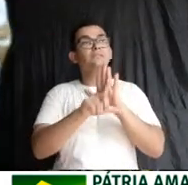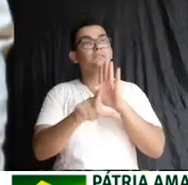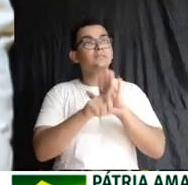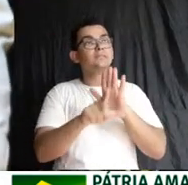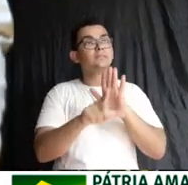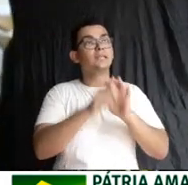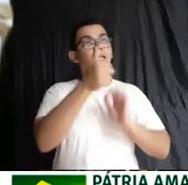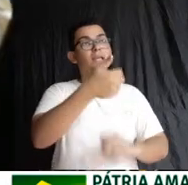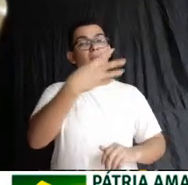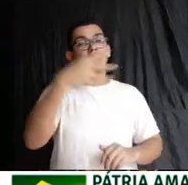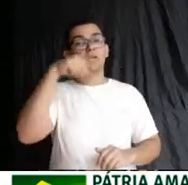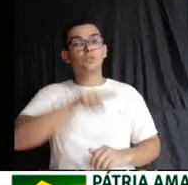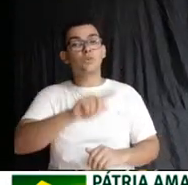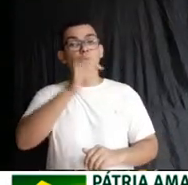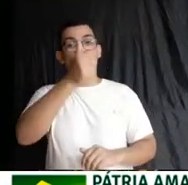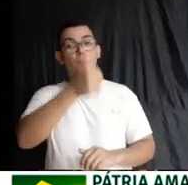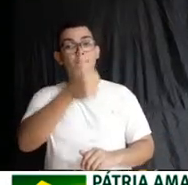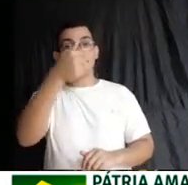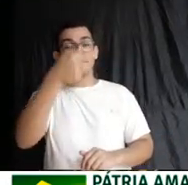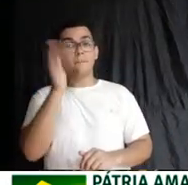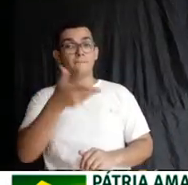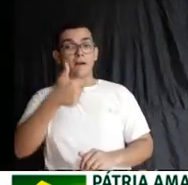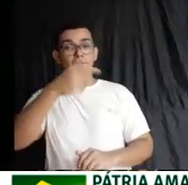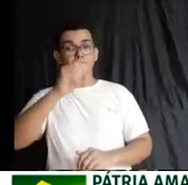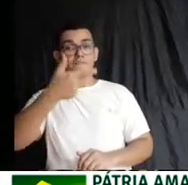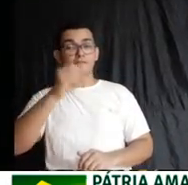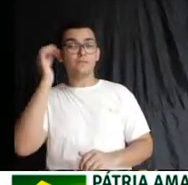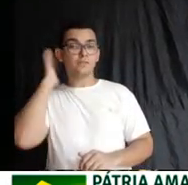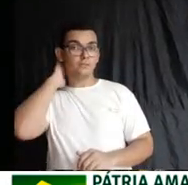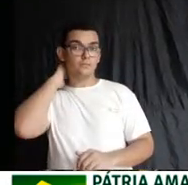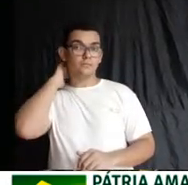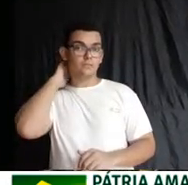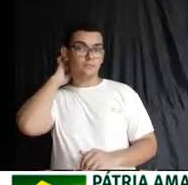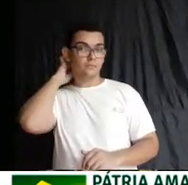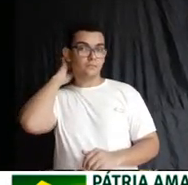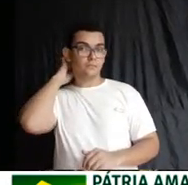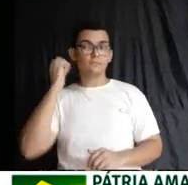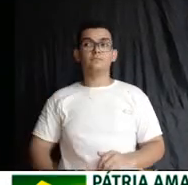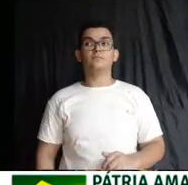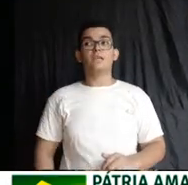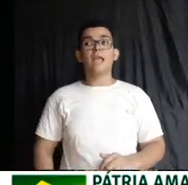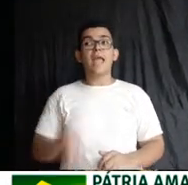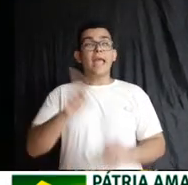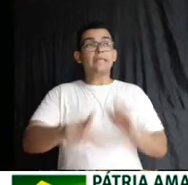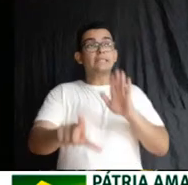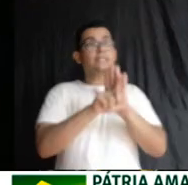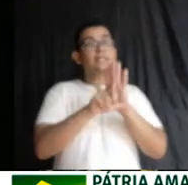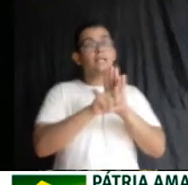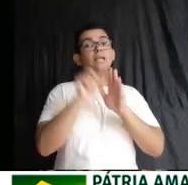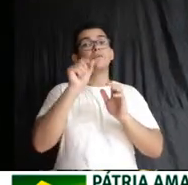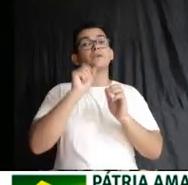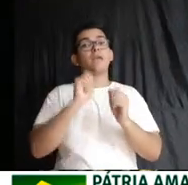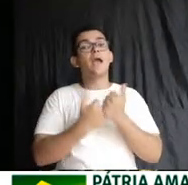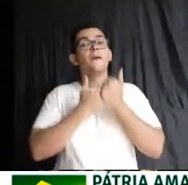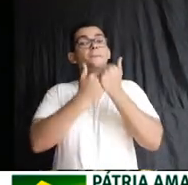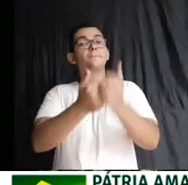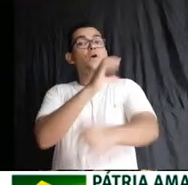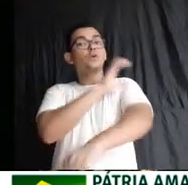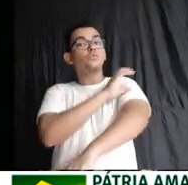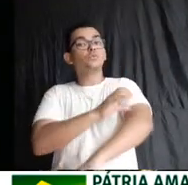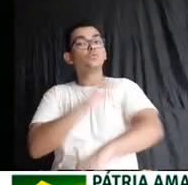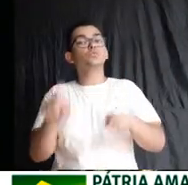Lei 14.017 de 2020, Lei de Auxílio Emergencial à Cultura. Você está assistindo diretamente de